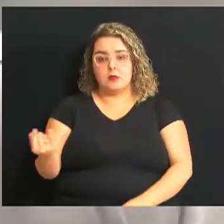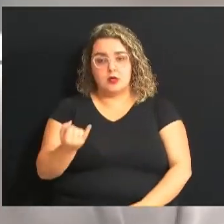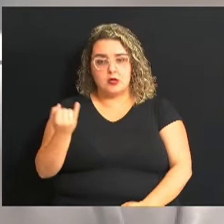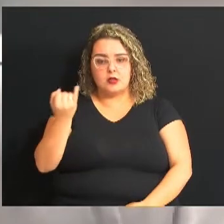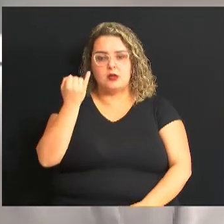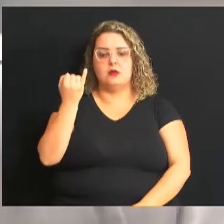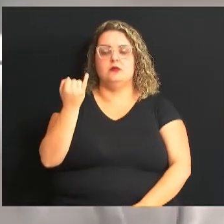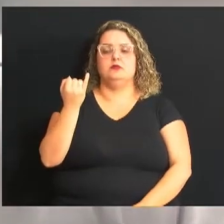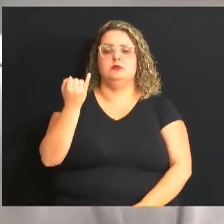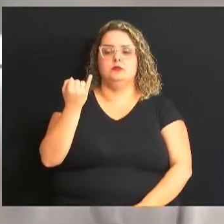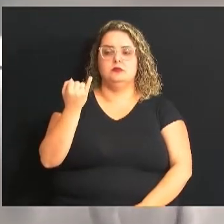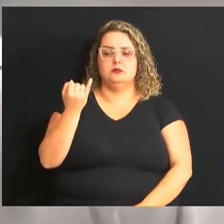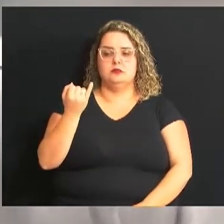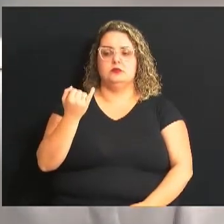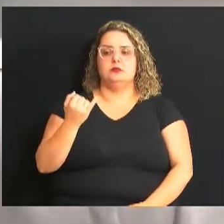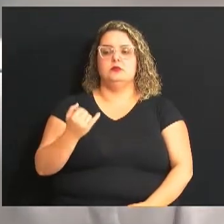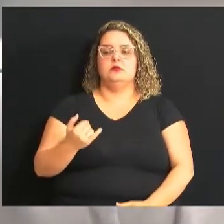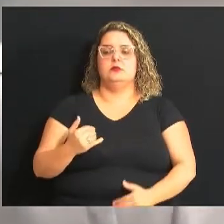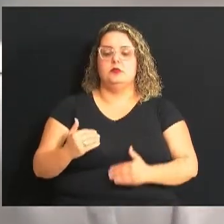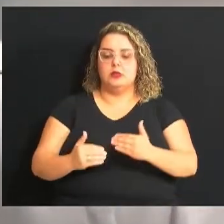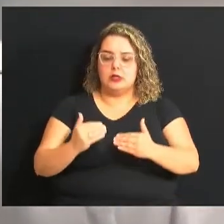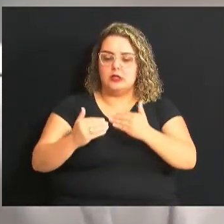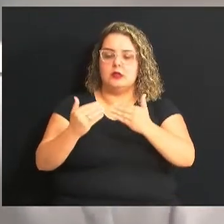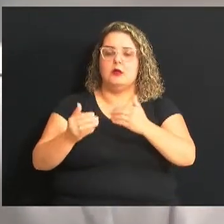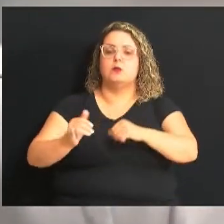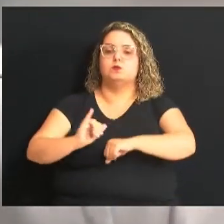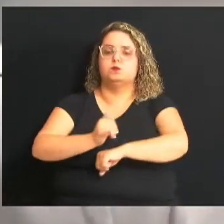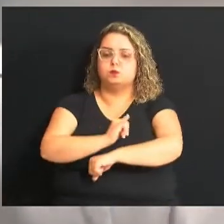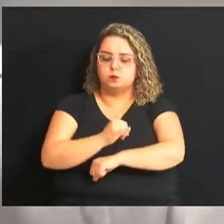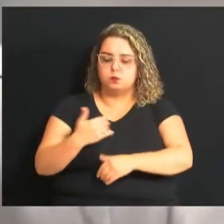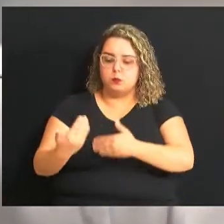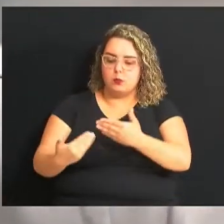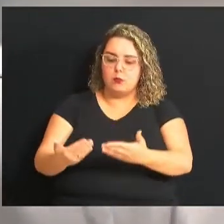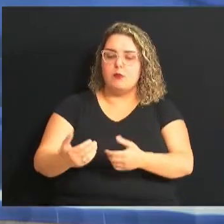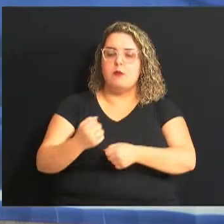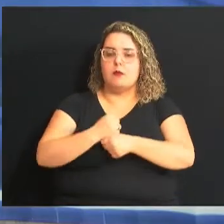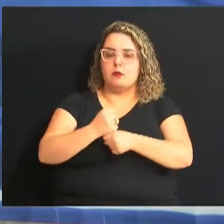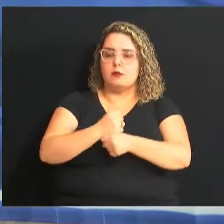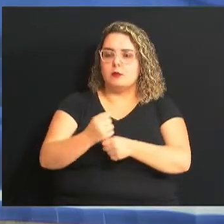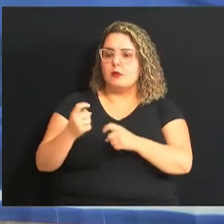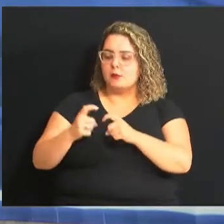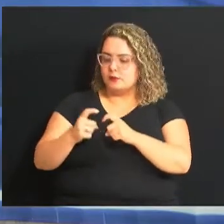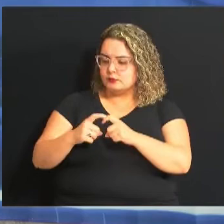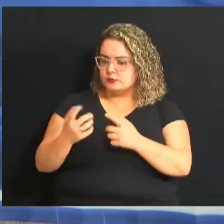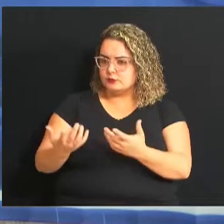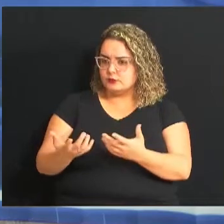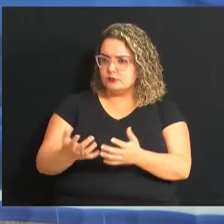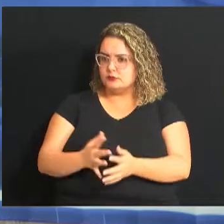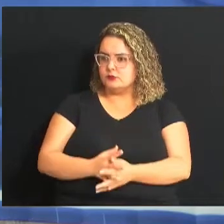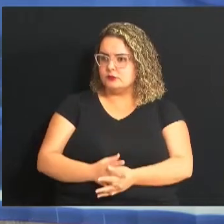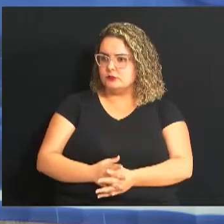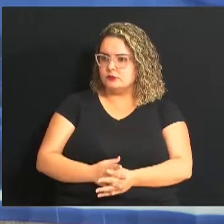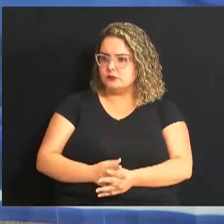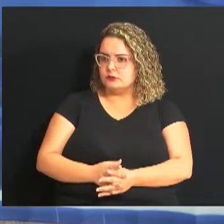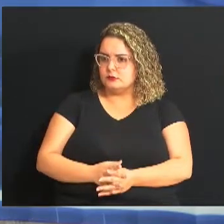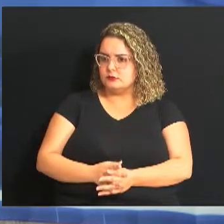para o desencadear dessa obesidade ao longo dos anos. Agora, doutor Concon, a